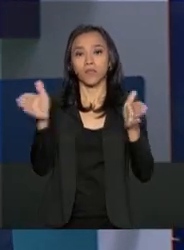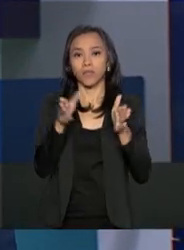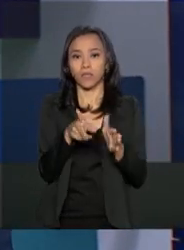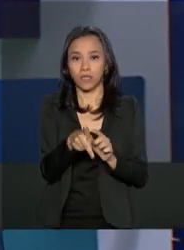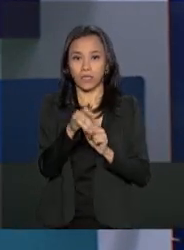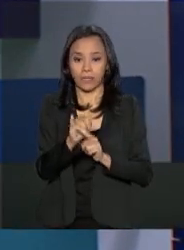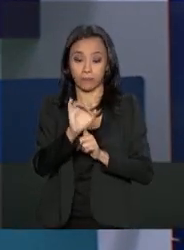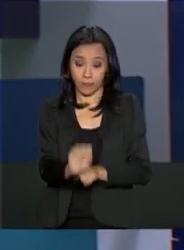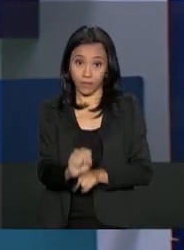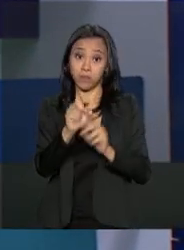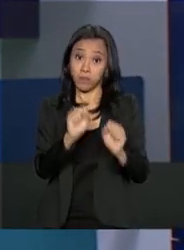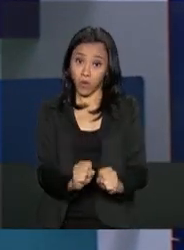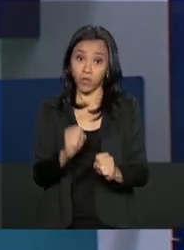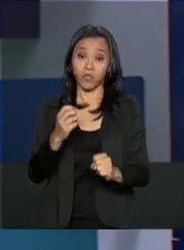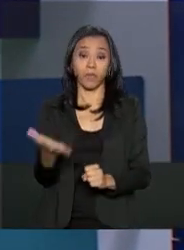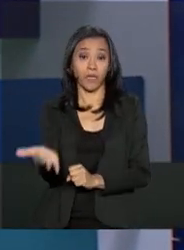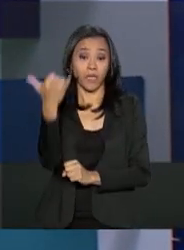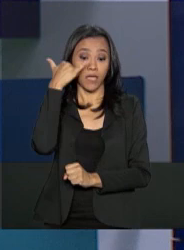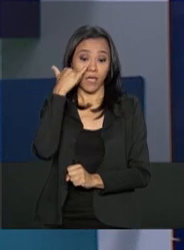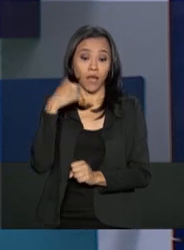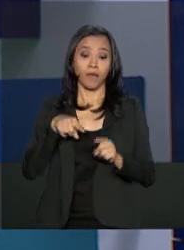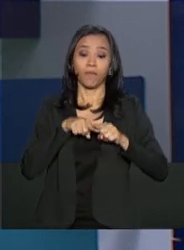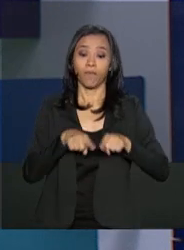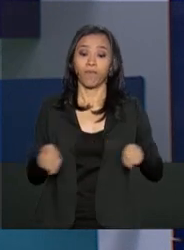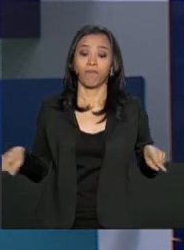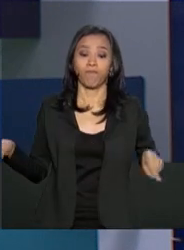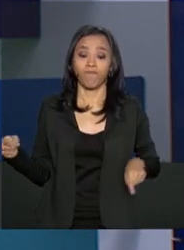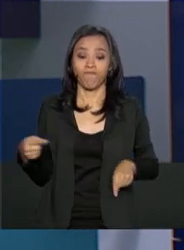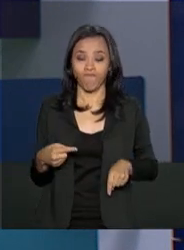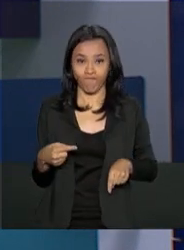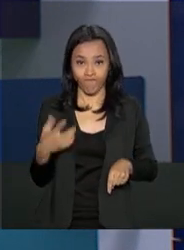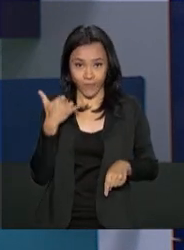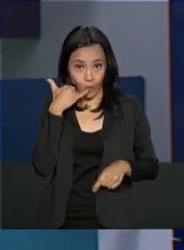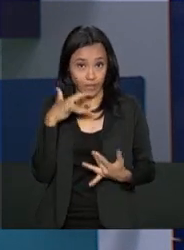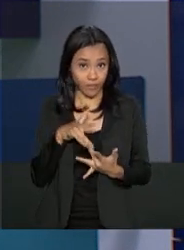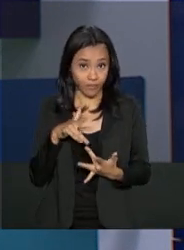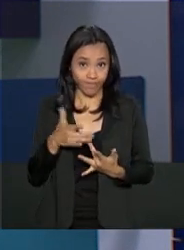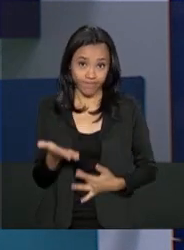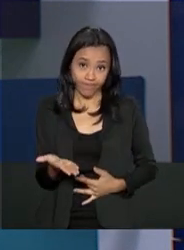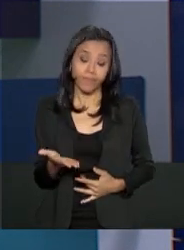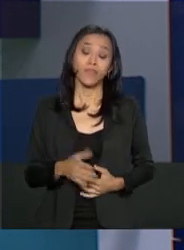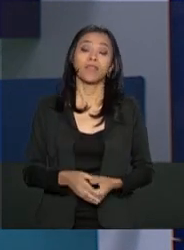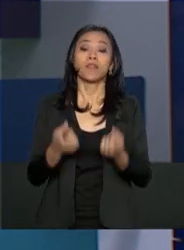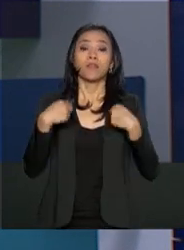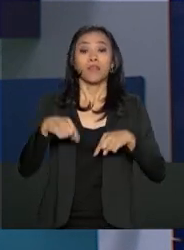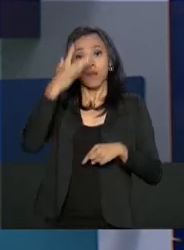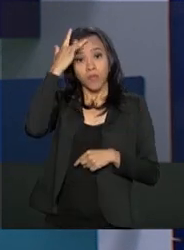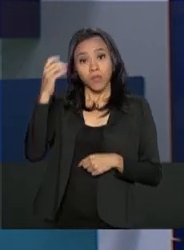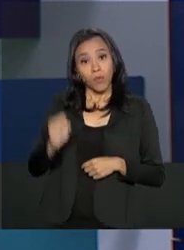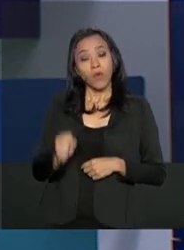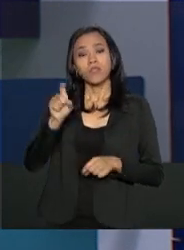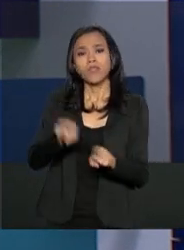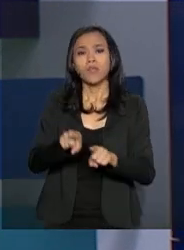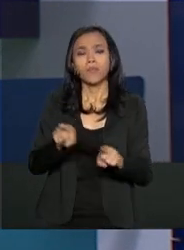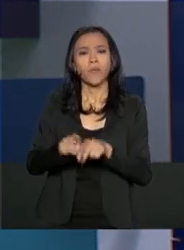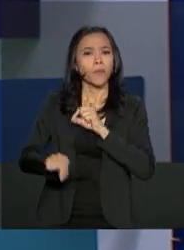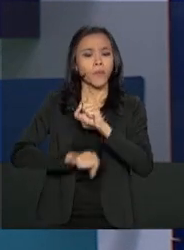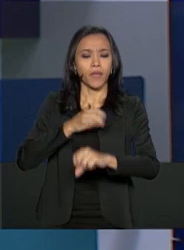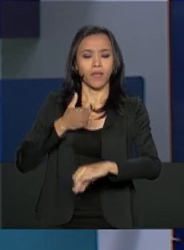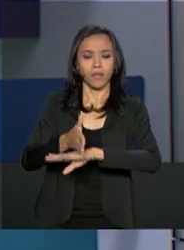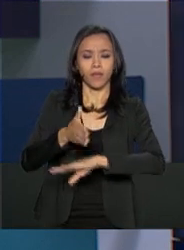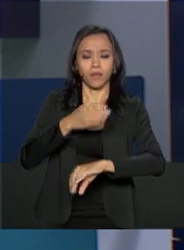obtidas pelo telefone 0 800 726 02 07 o trabalhador pode fazer uma consulta ainda no